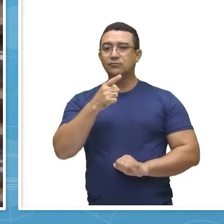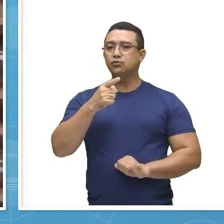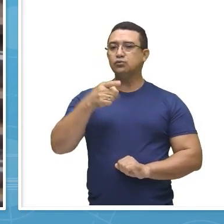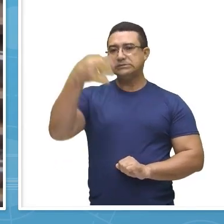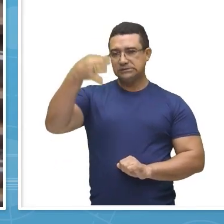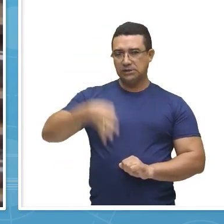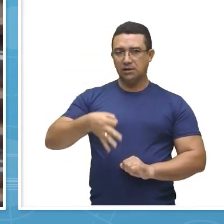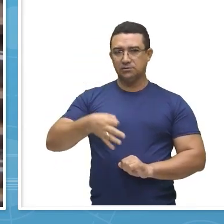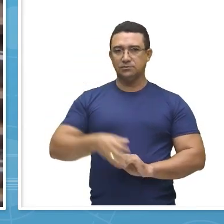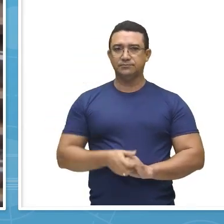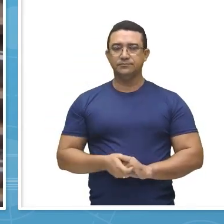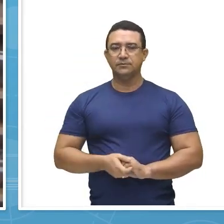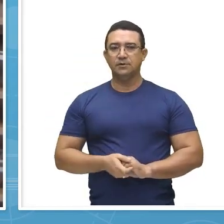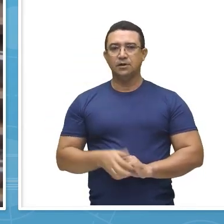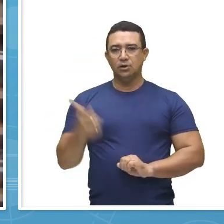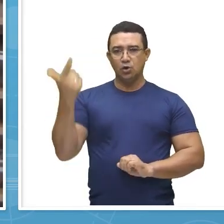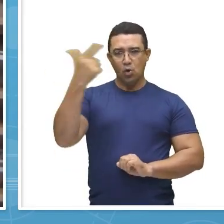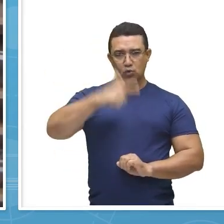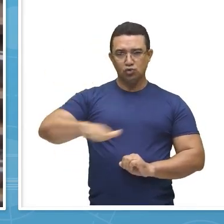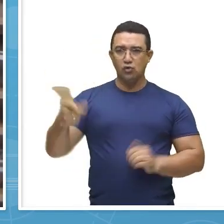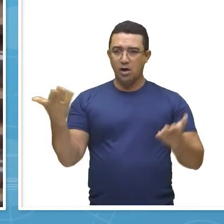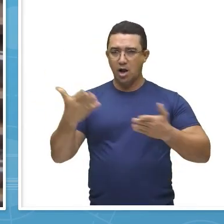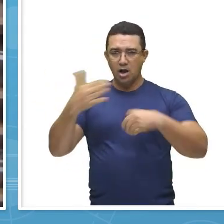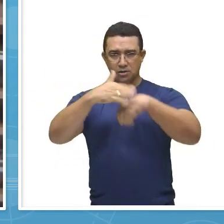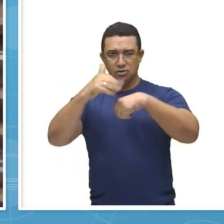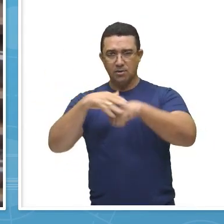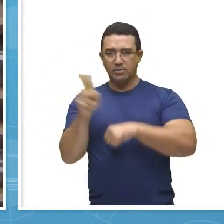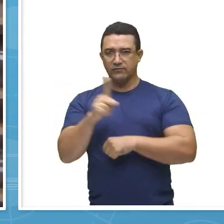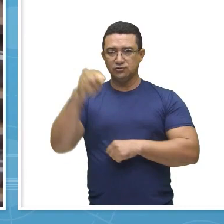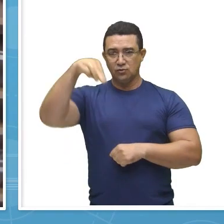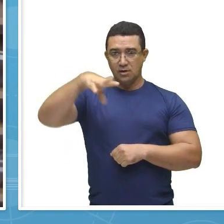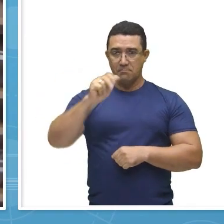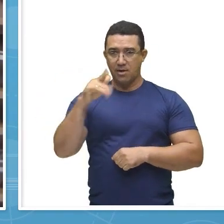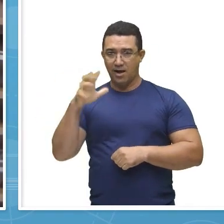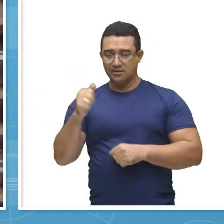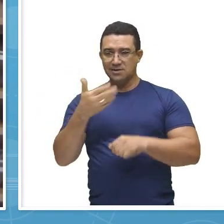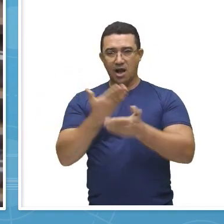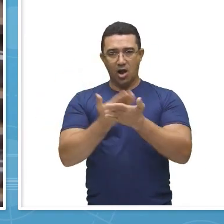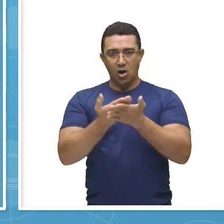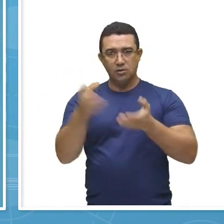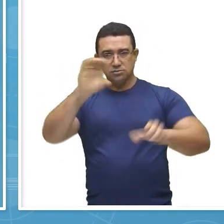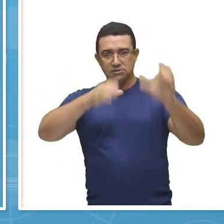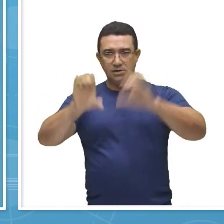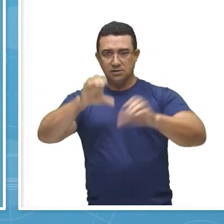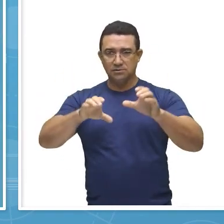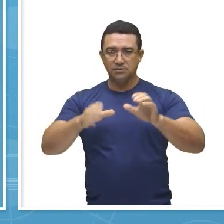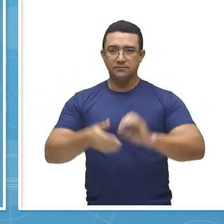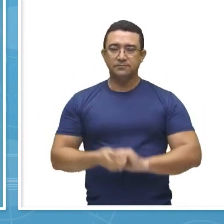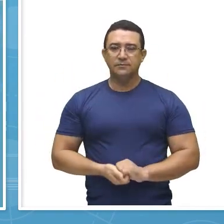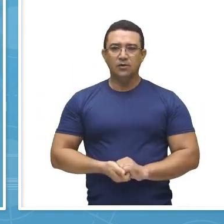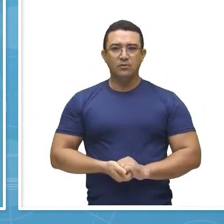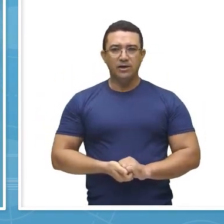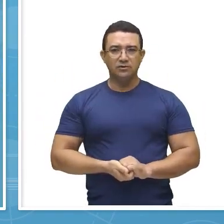E, gente, para darmos continuidade, eu vou chamar agora a professora Márcia para as nossas aulas de ciências. Muito obrigada!